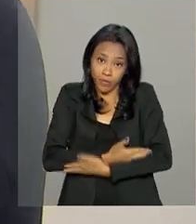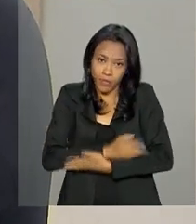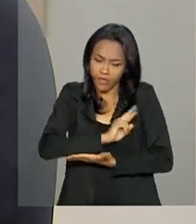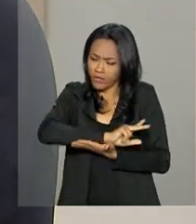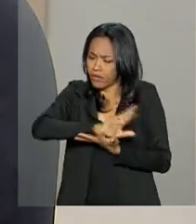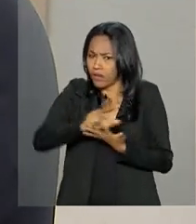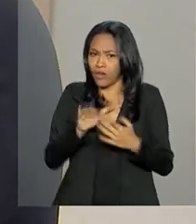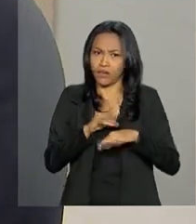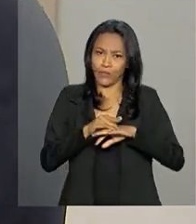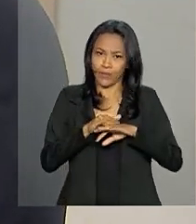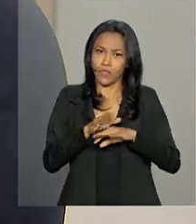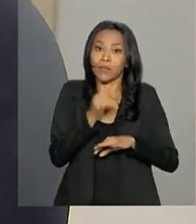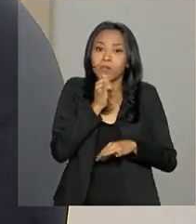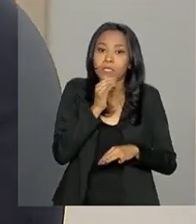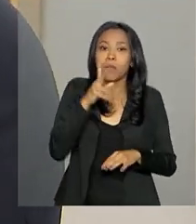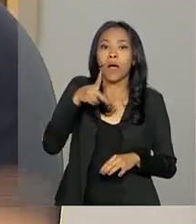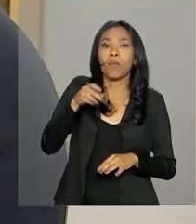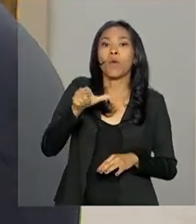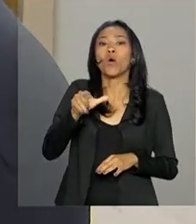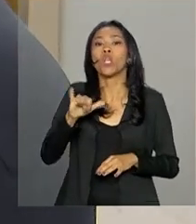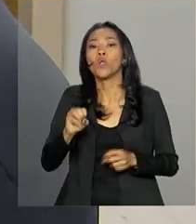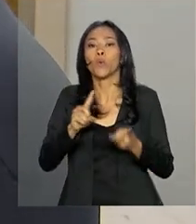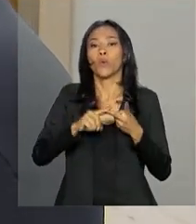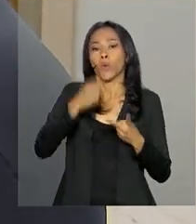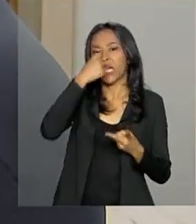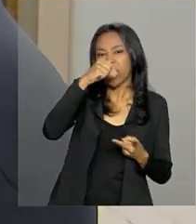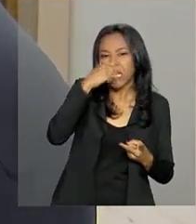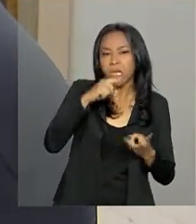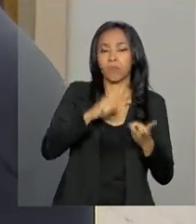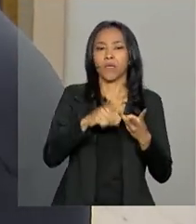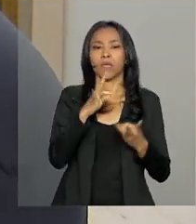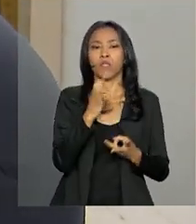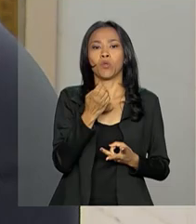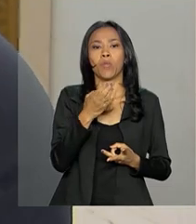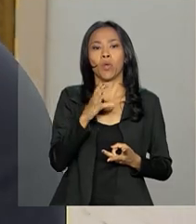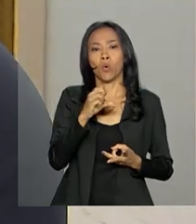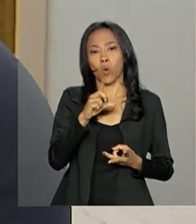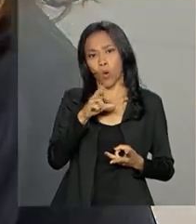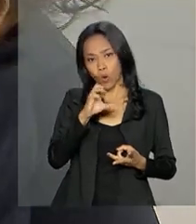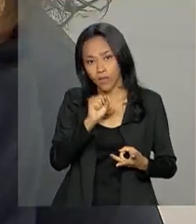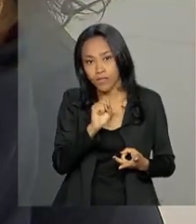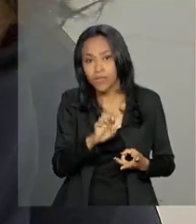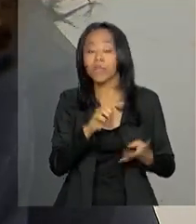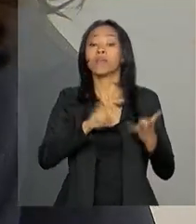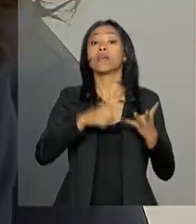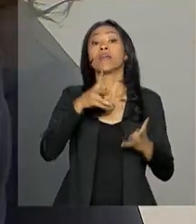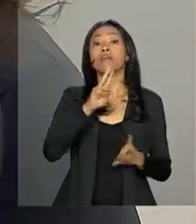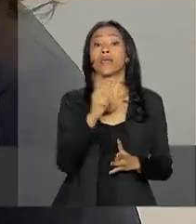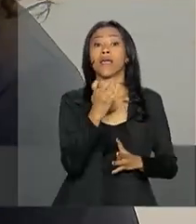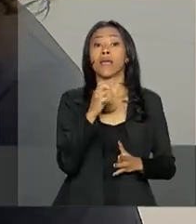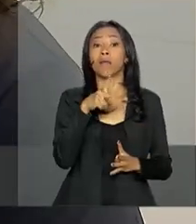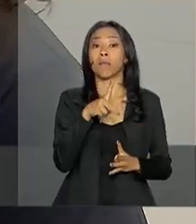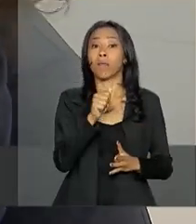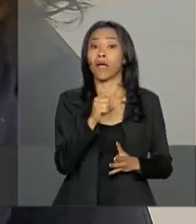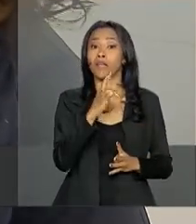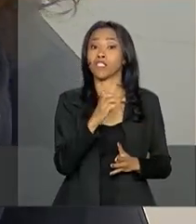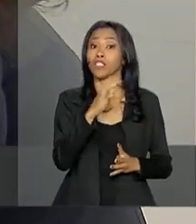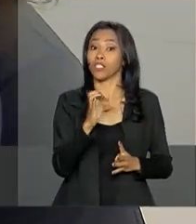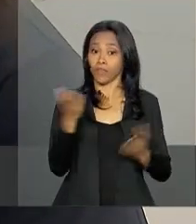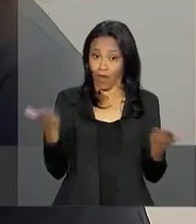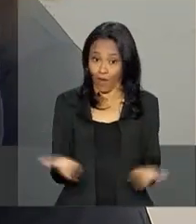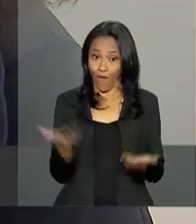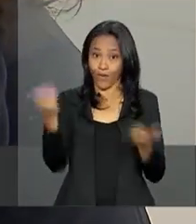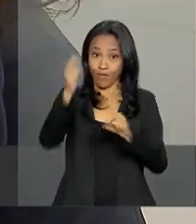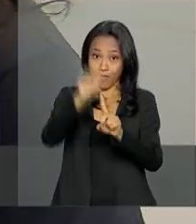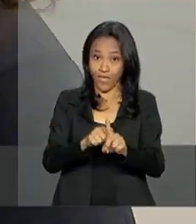inúmeras doenças, como poliomielite, gripe, tuberculose e hepatite. Hoje está em dia, acertamos, agora só em setembro para